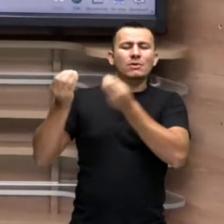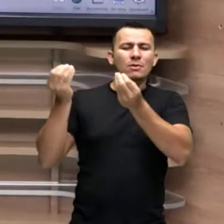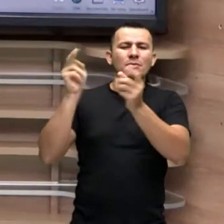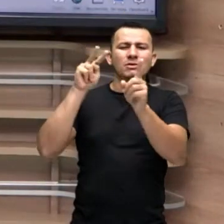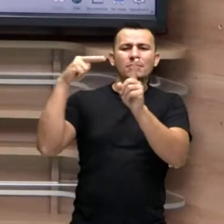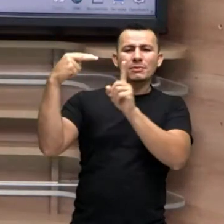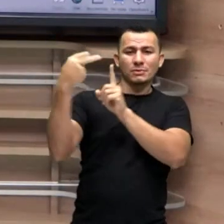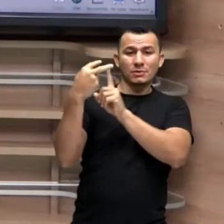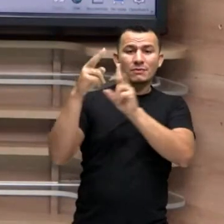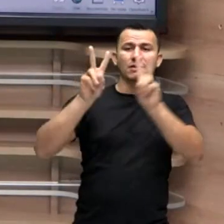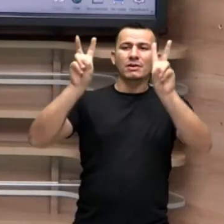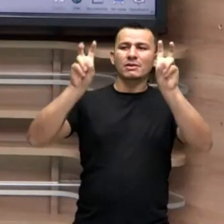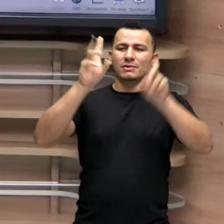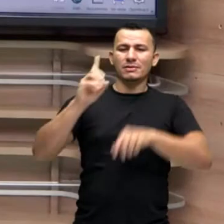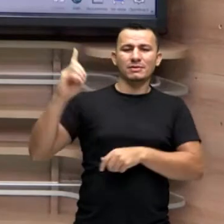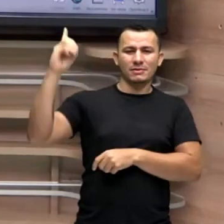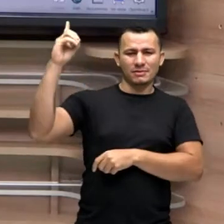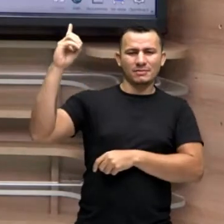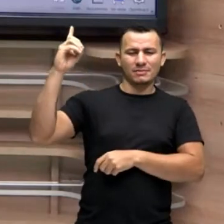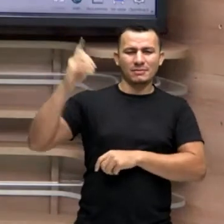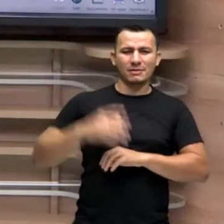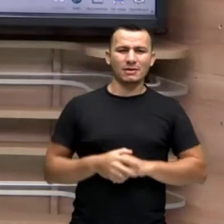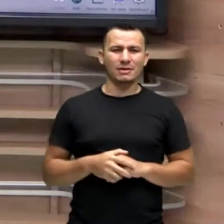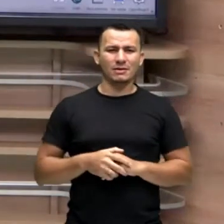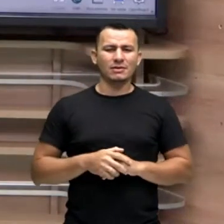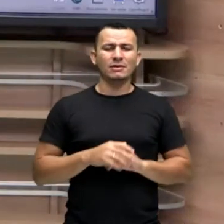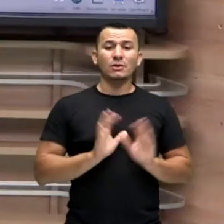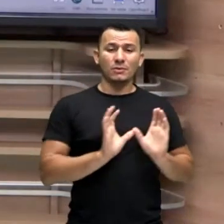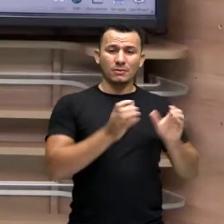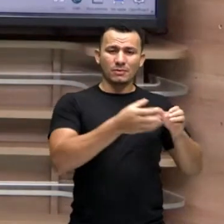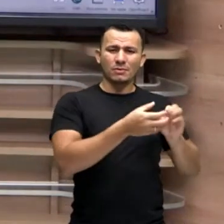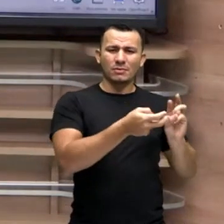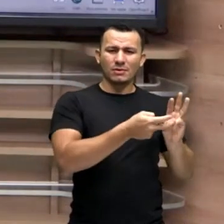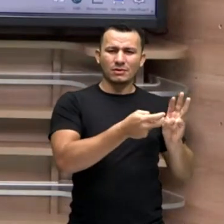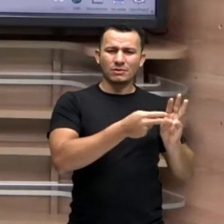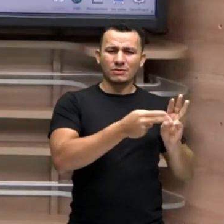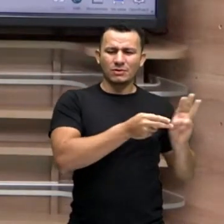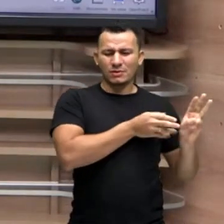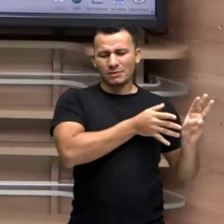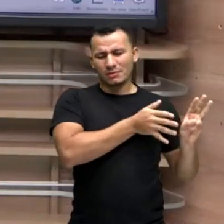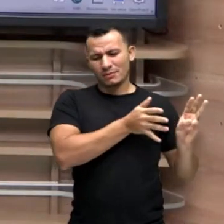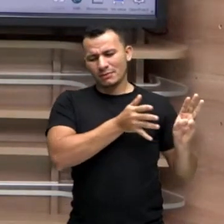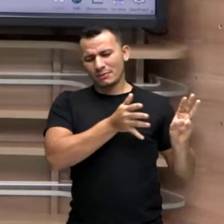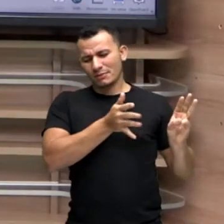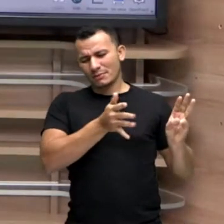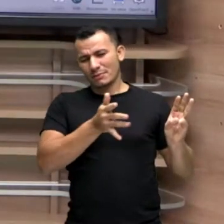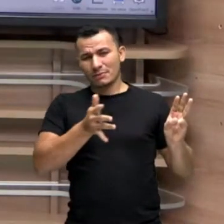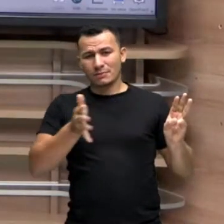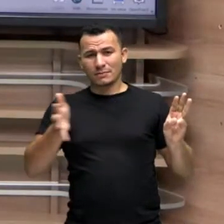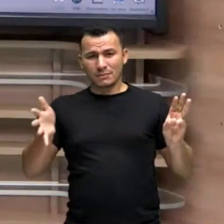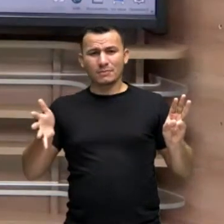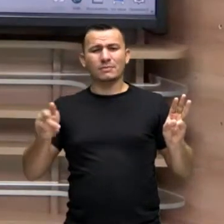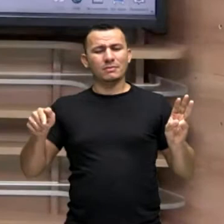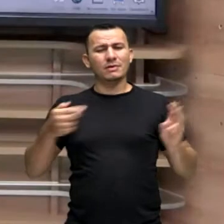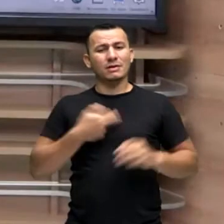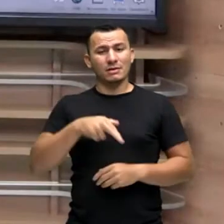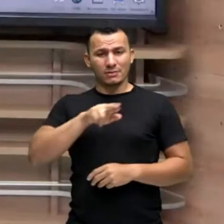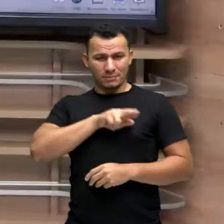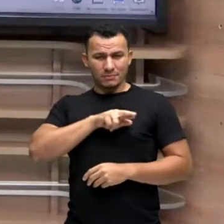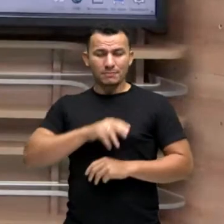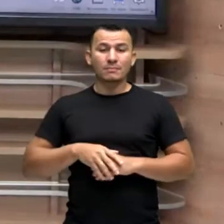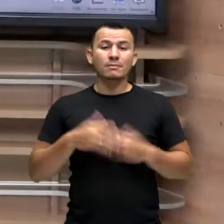acerca de deusa desde indígenas até algumas Instituto É mas ele grandes religiões